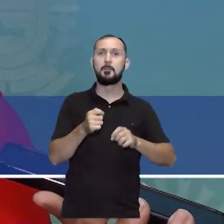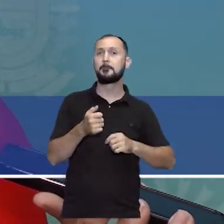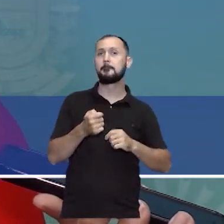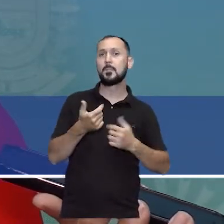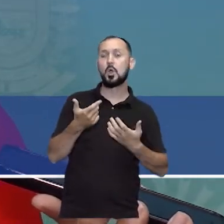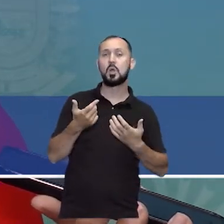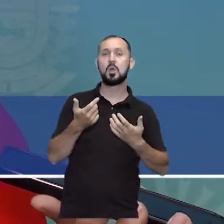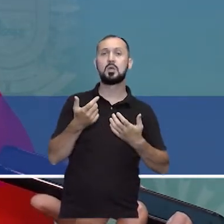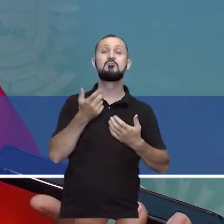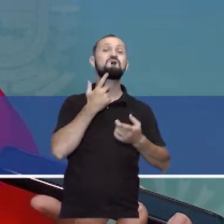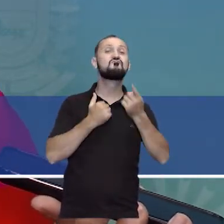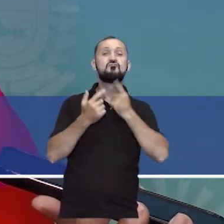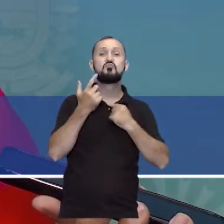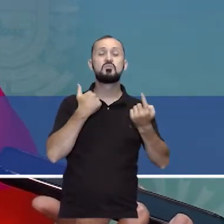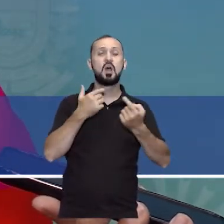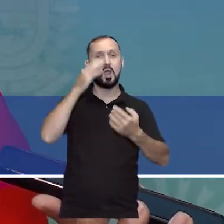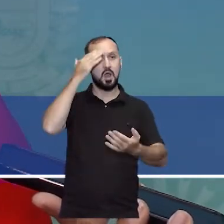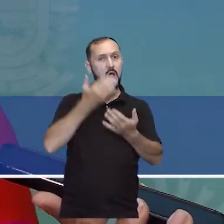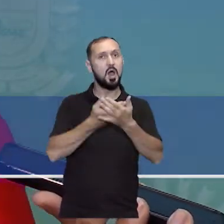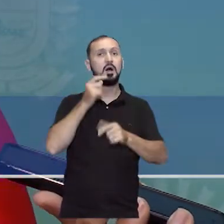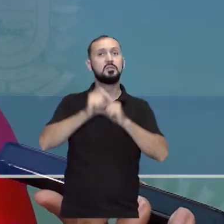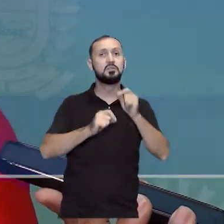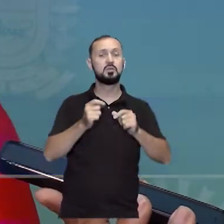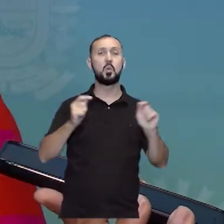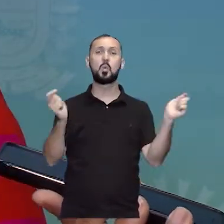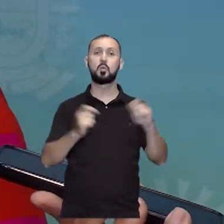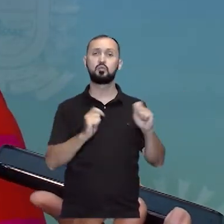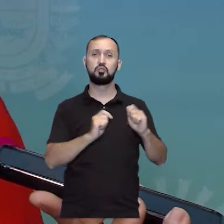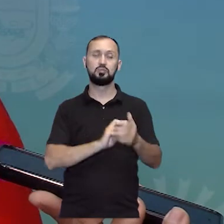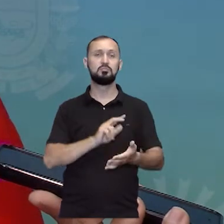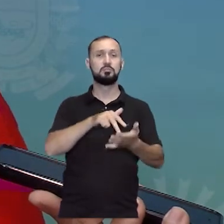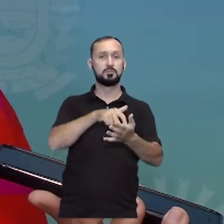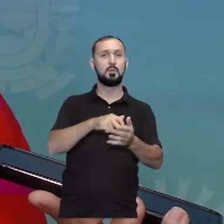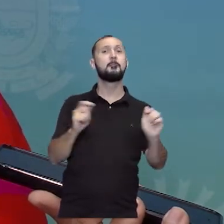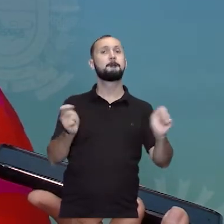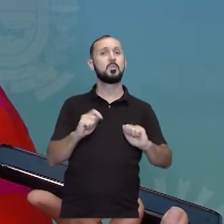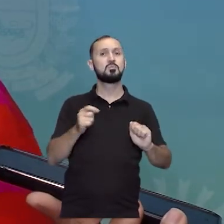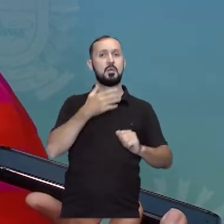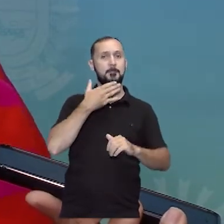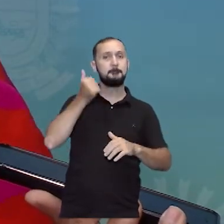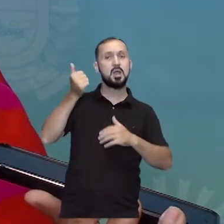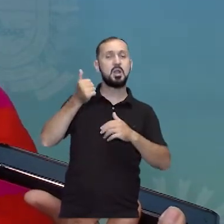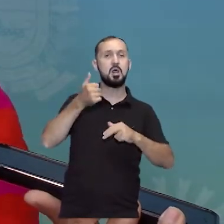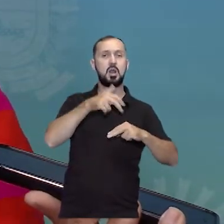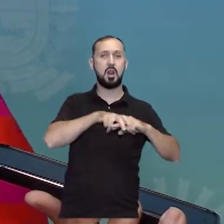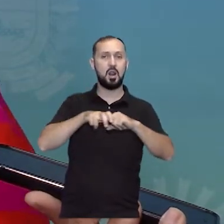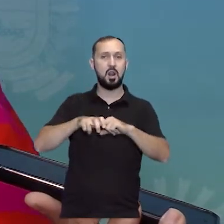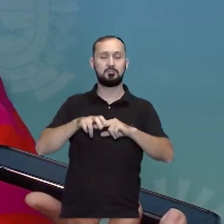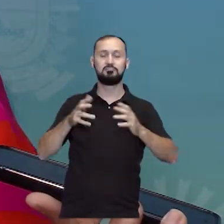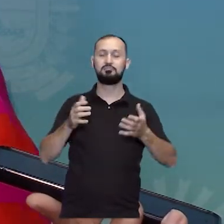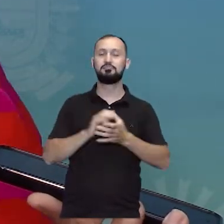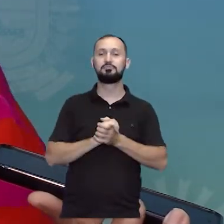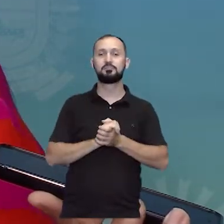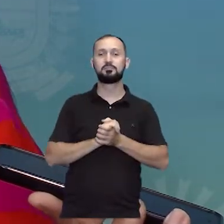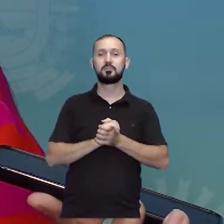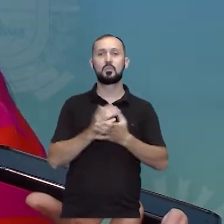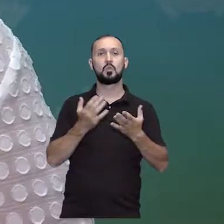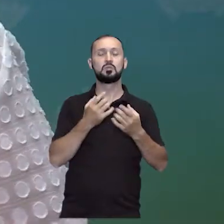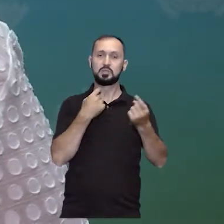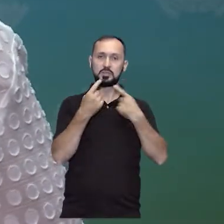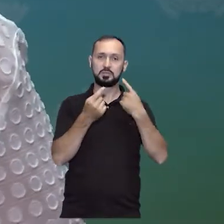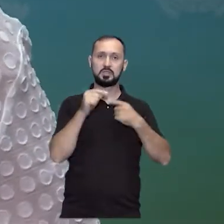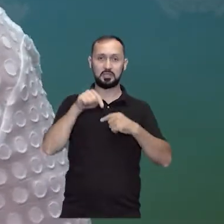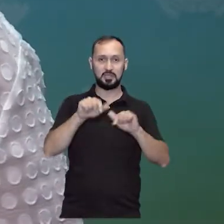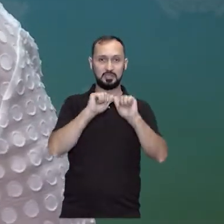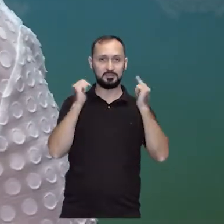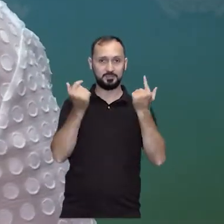estrutura, né, e com essa vontade e a confiança de que eu posso chegar lá, é possível a gente aumentar as cadeiras aí em todos os lugares. Hoje